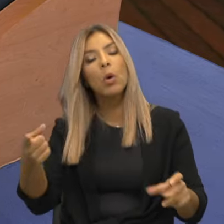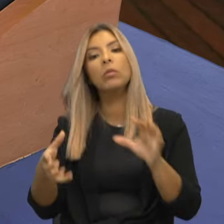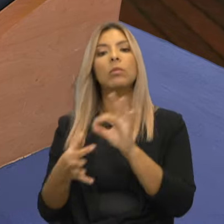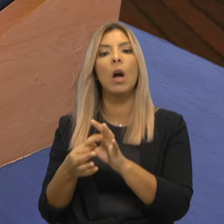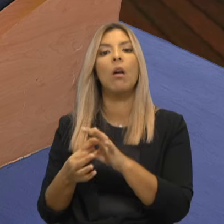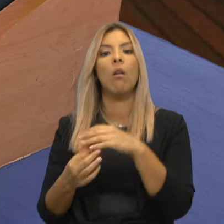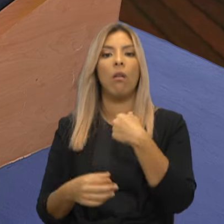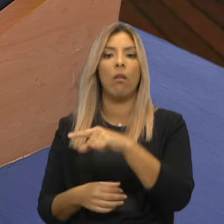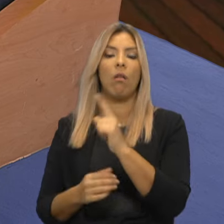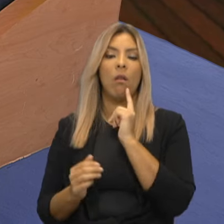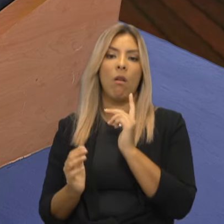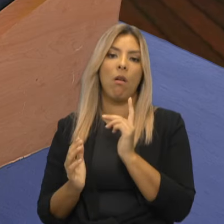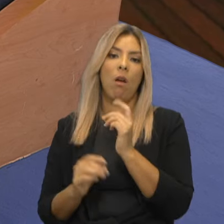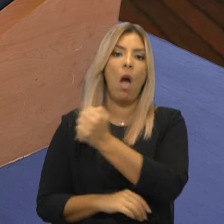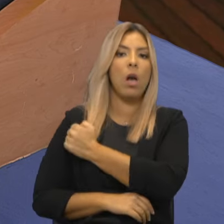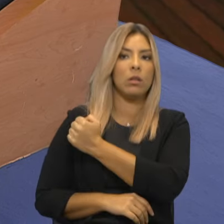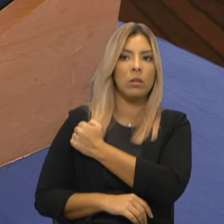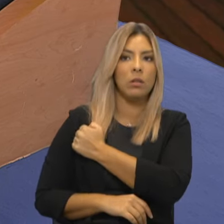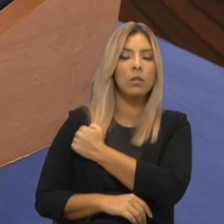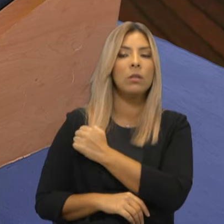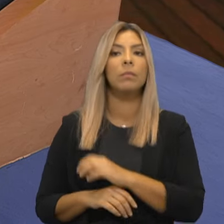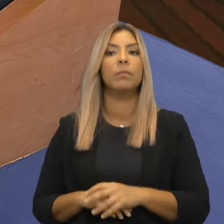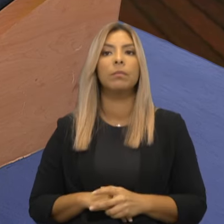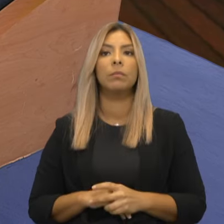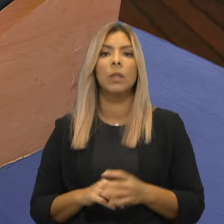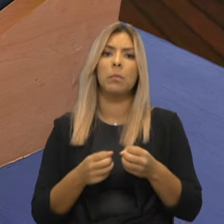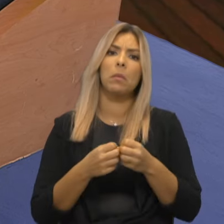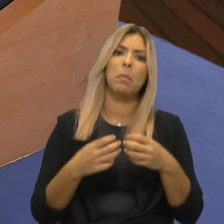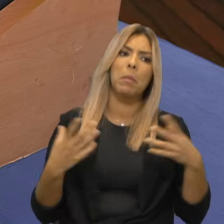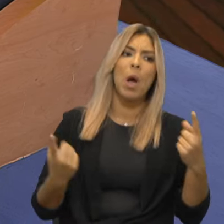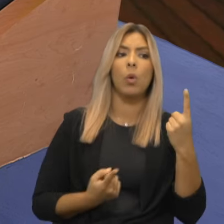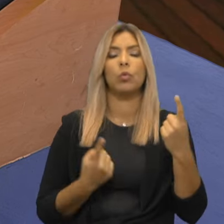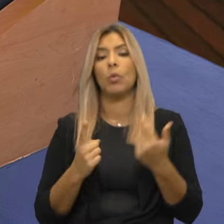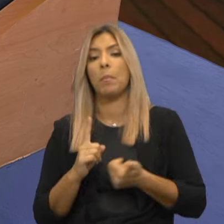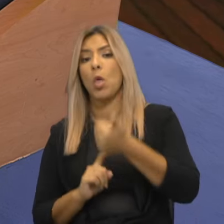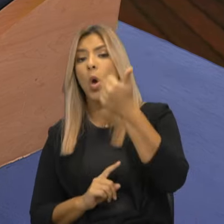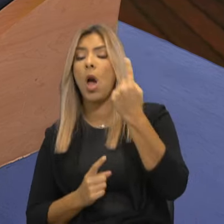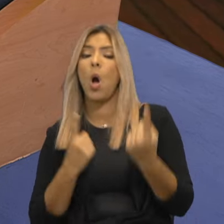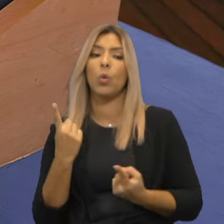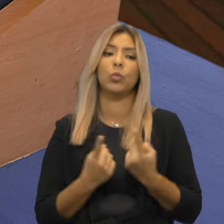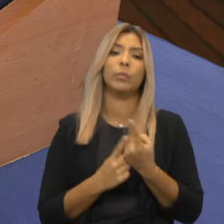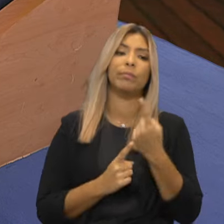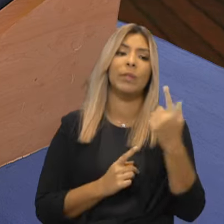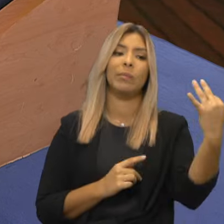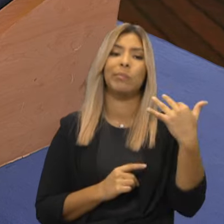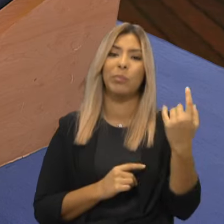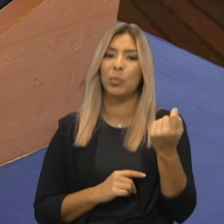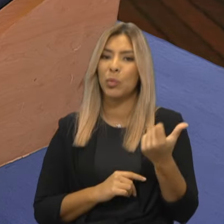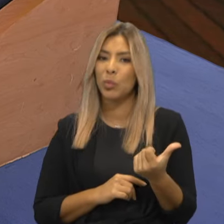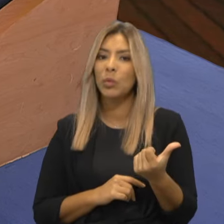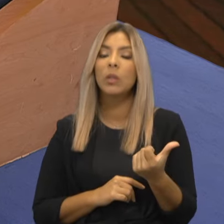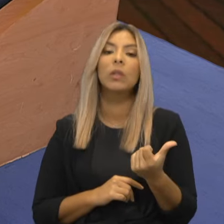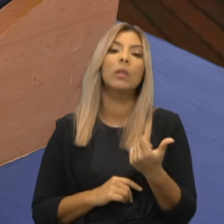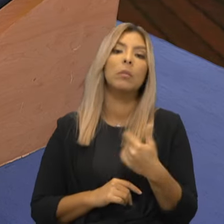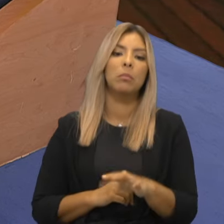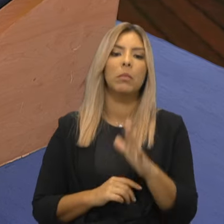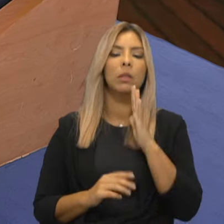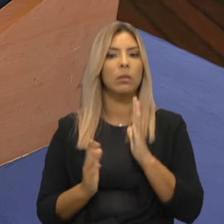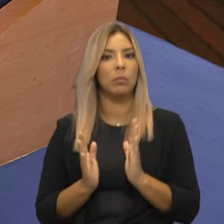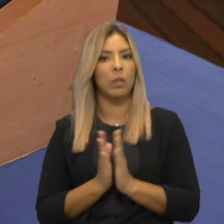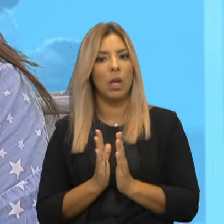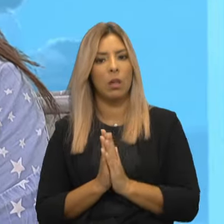catequese em casa. Também tem vindo a crescer, há paróquias em que resulta melhor, há paróquias em que nem tanto, mas de facto a catequese em nossa